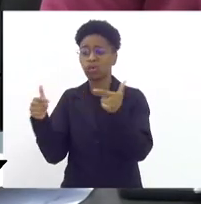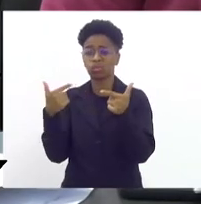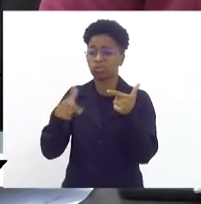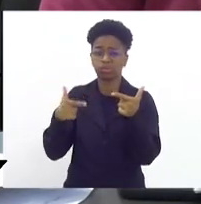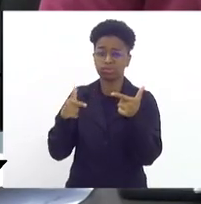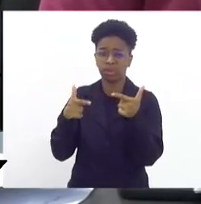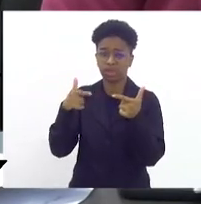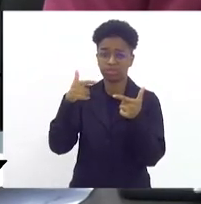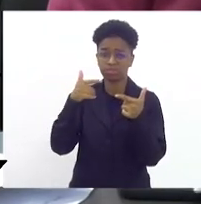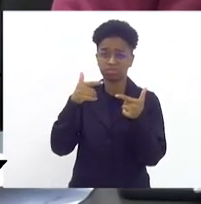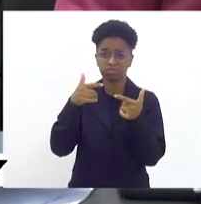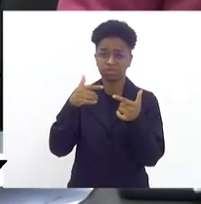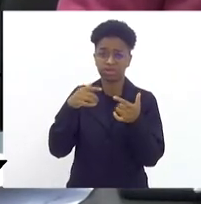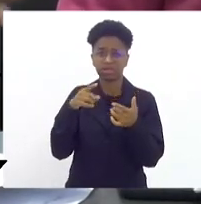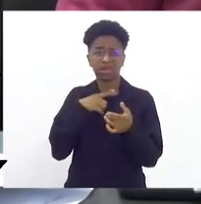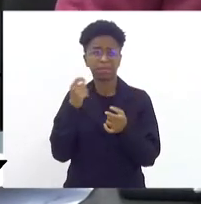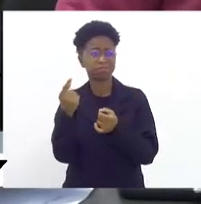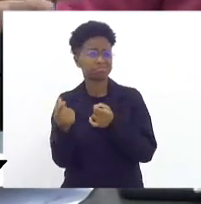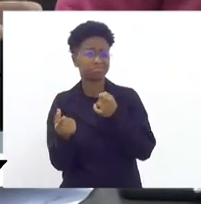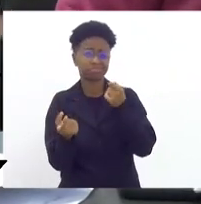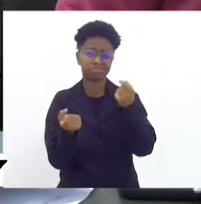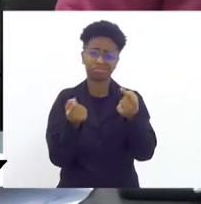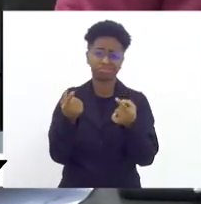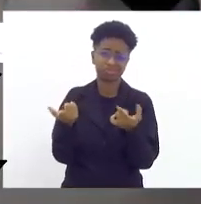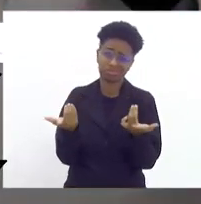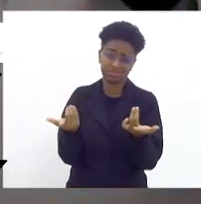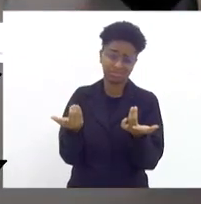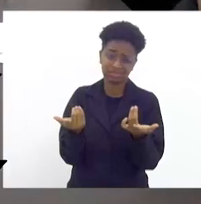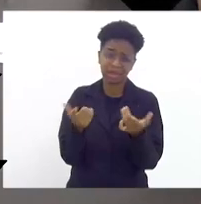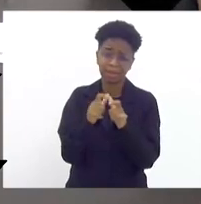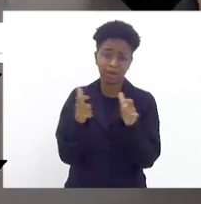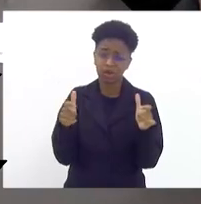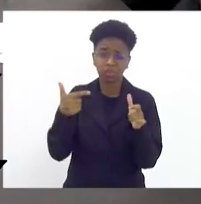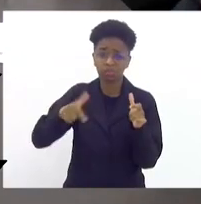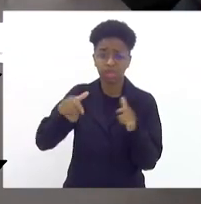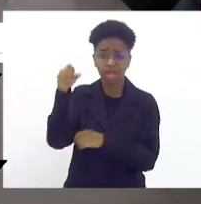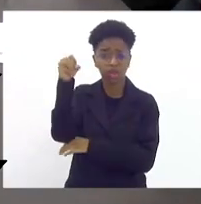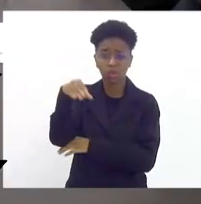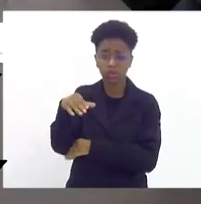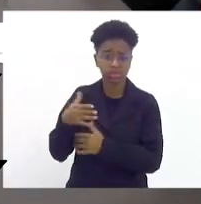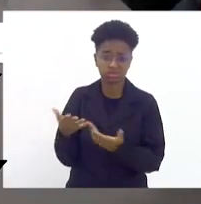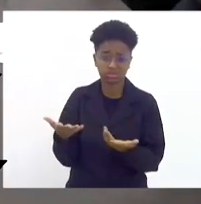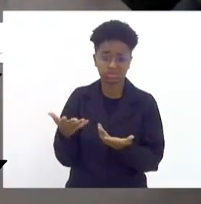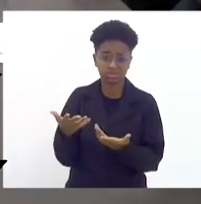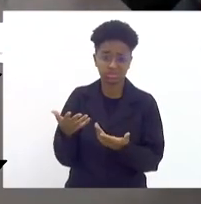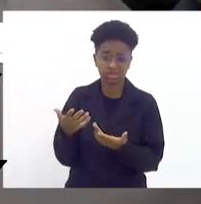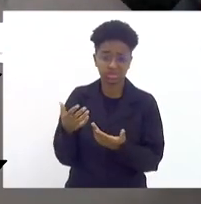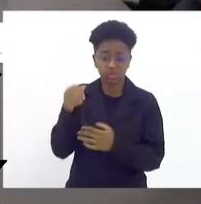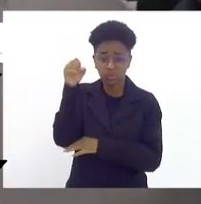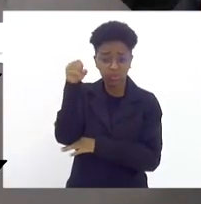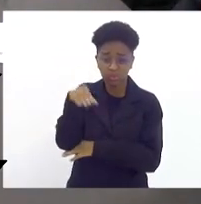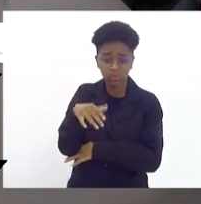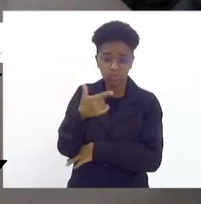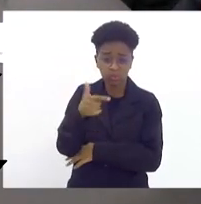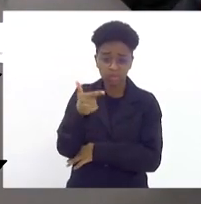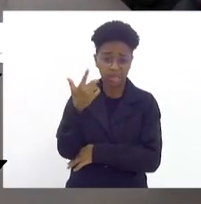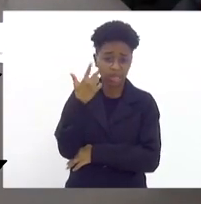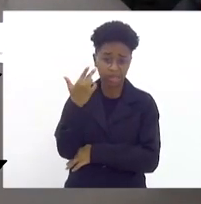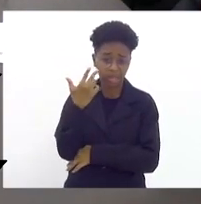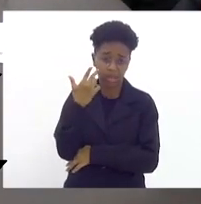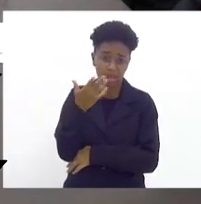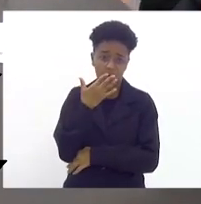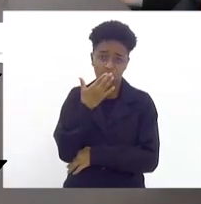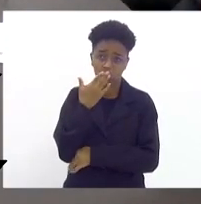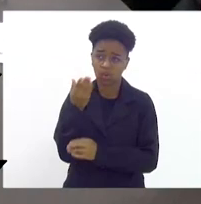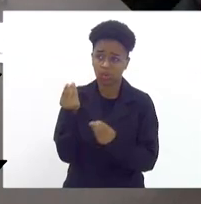tem. É. Sim, mas um ou outro, é a exceção. A maioria não tem iluminação nenhuma. Nem iluminação feérica na cor...